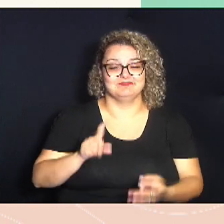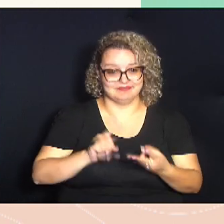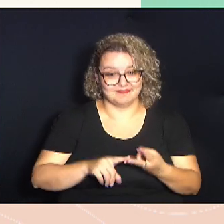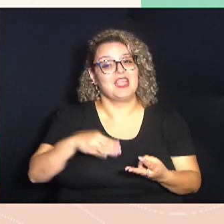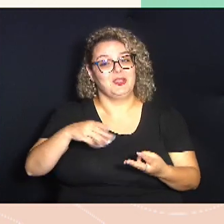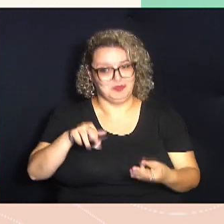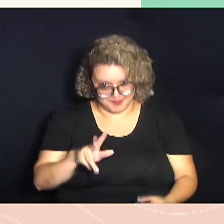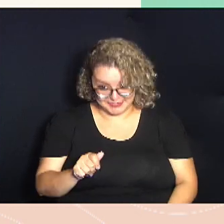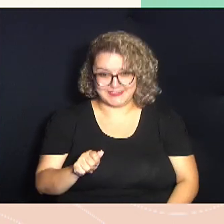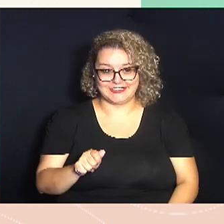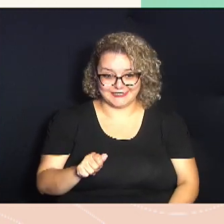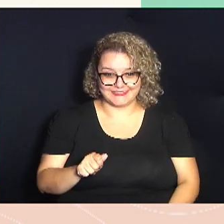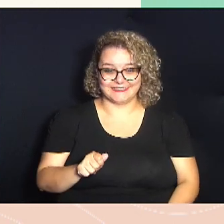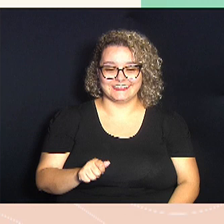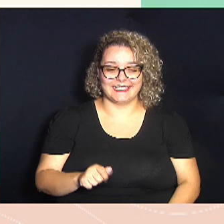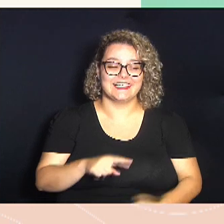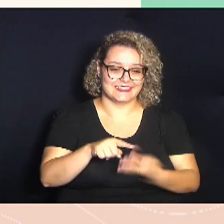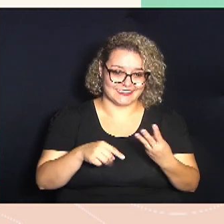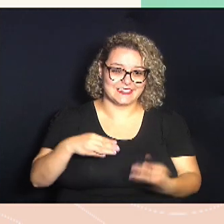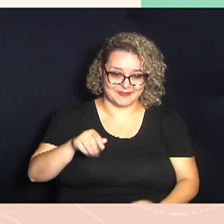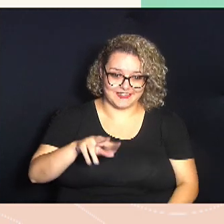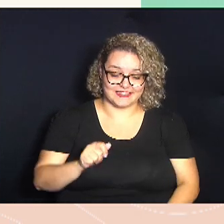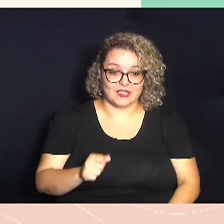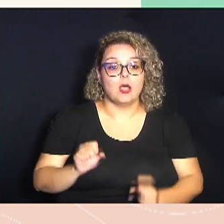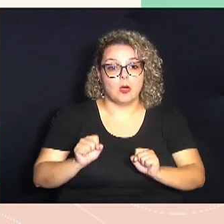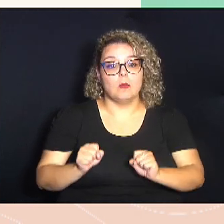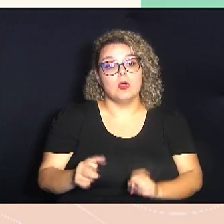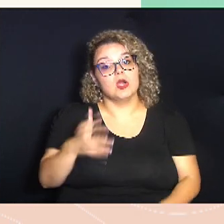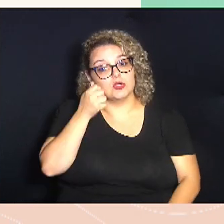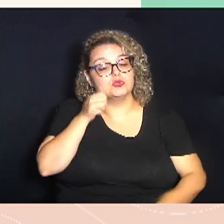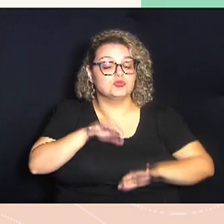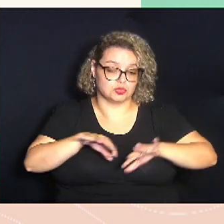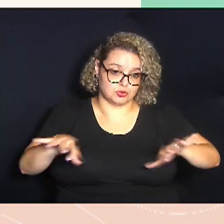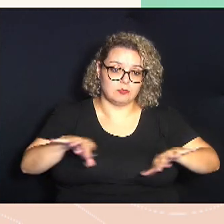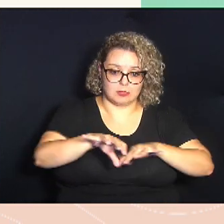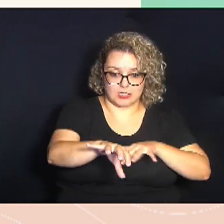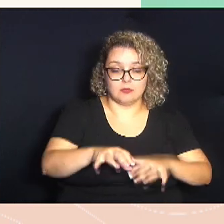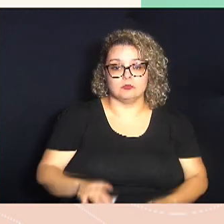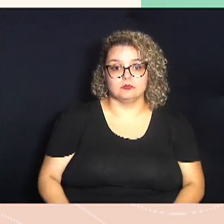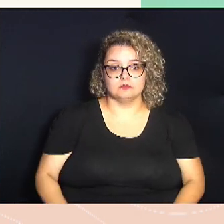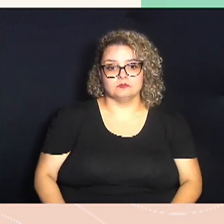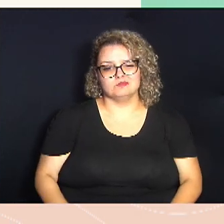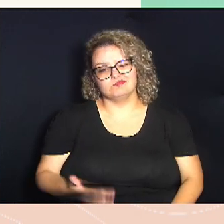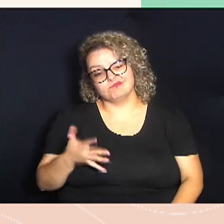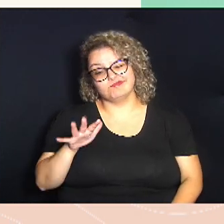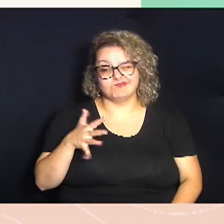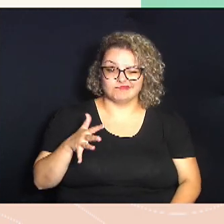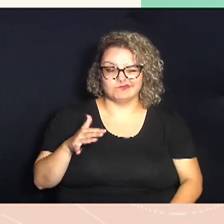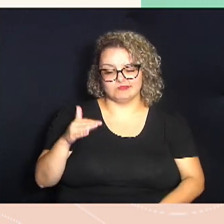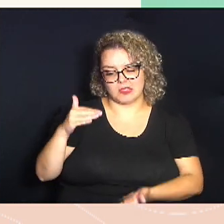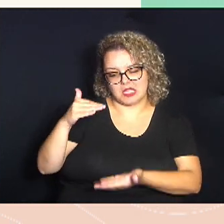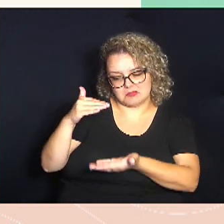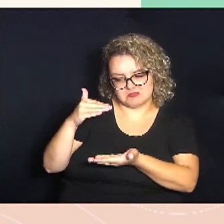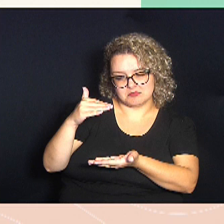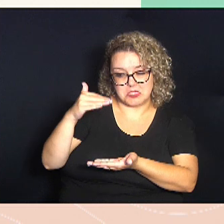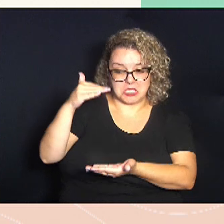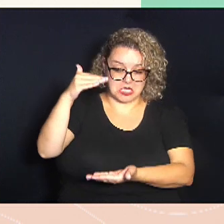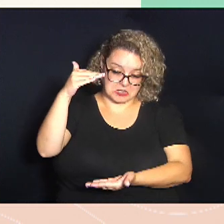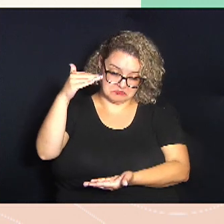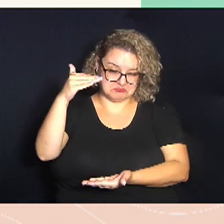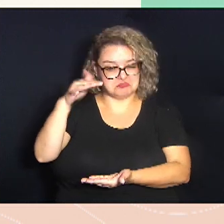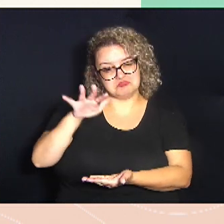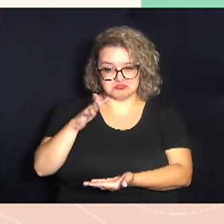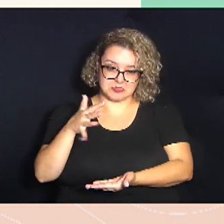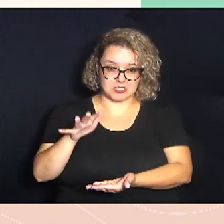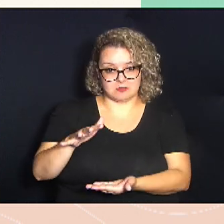Ana. Elas podem ser adotadas separadas e devem ficar com tamanho entre porte pequeno a médio.